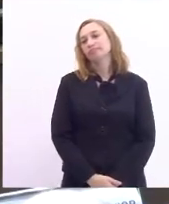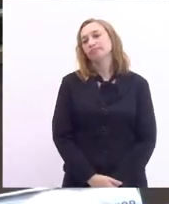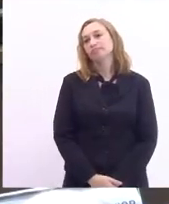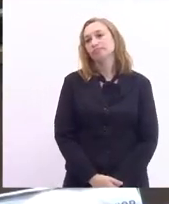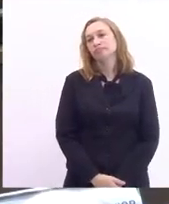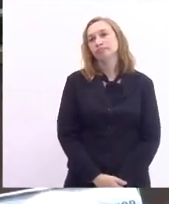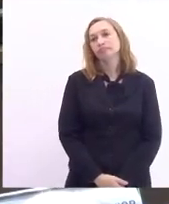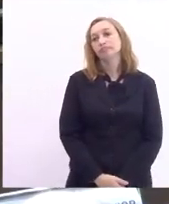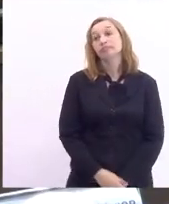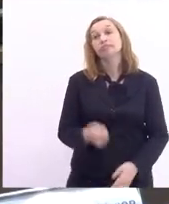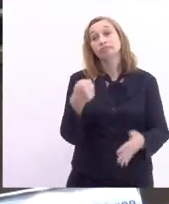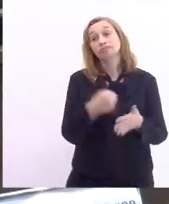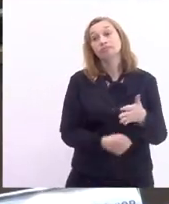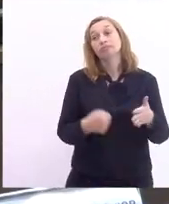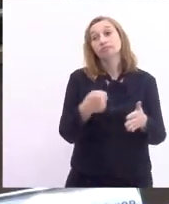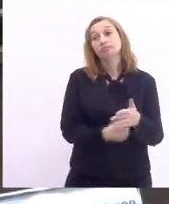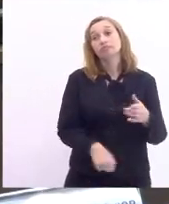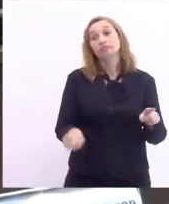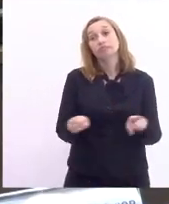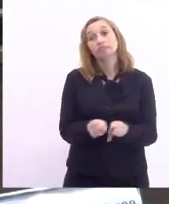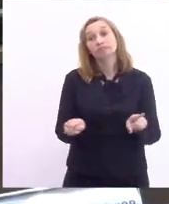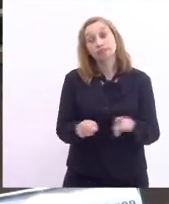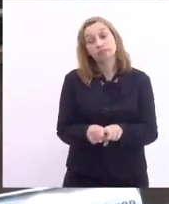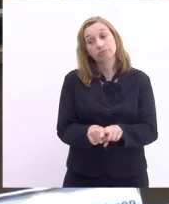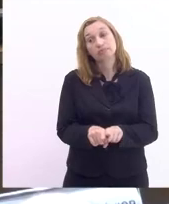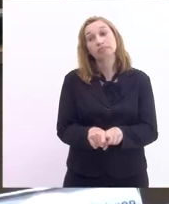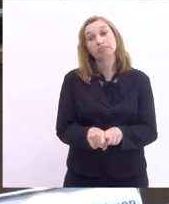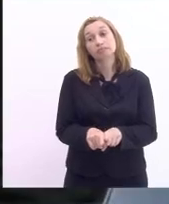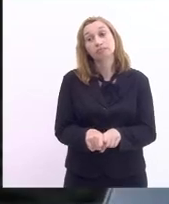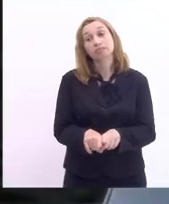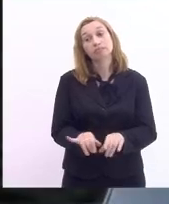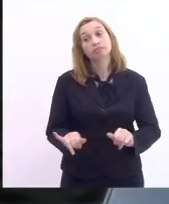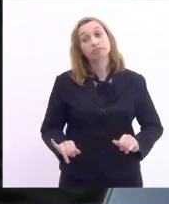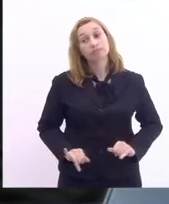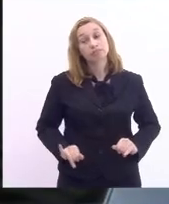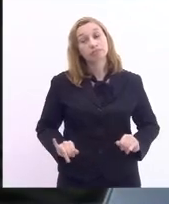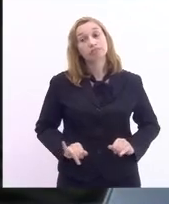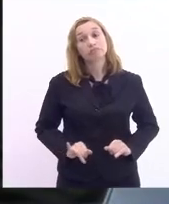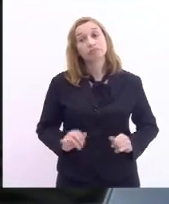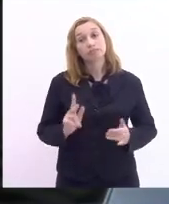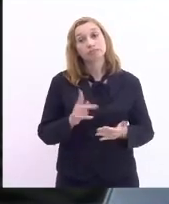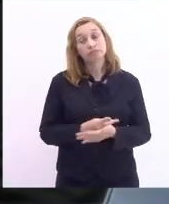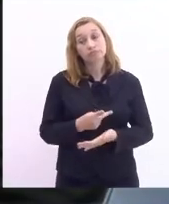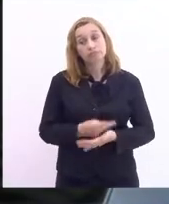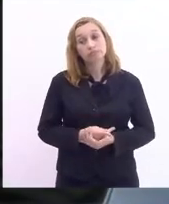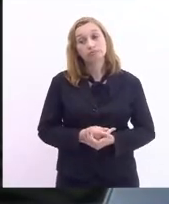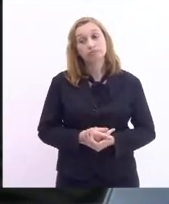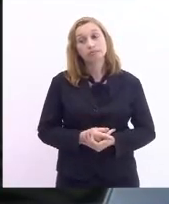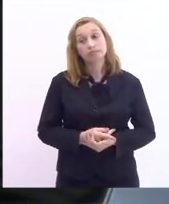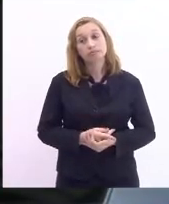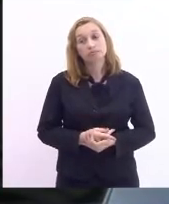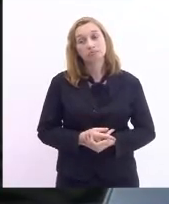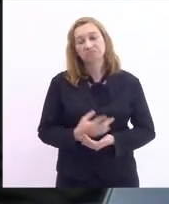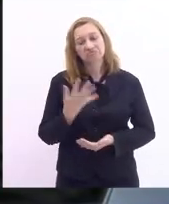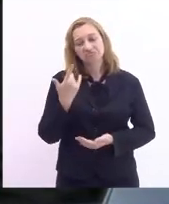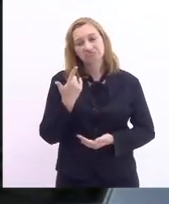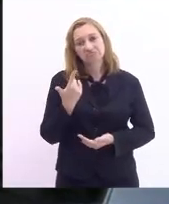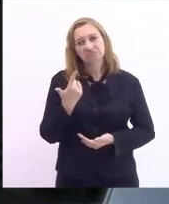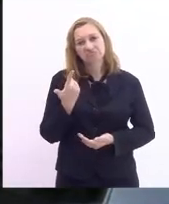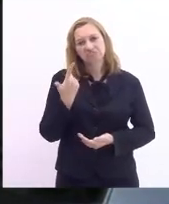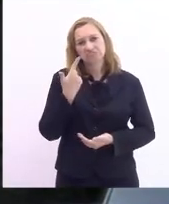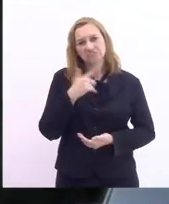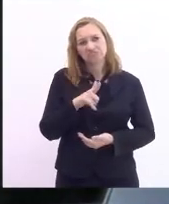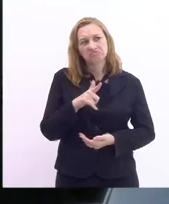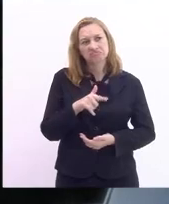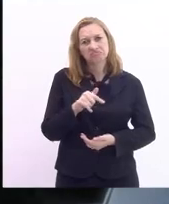há mais de uma blusa também aqueles que sofrem injustiça eu não consigo